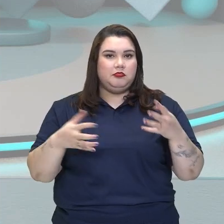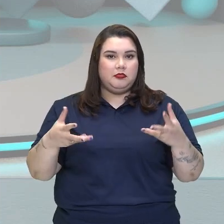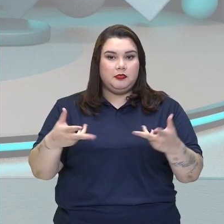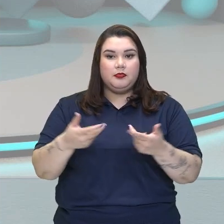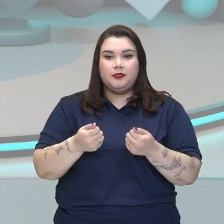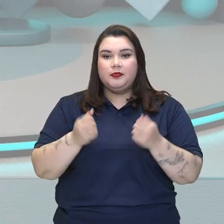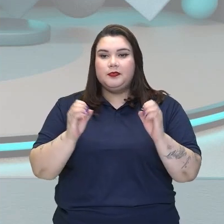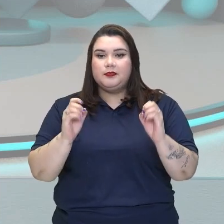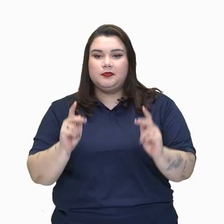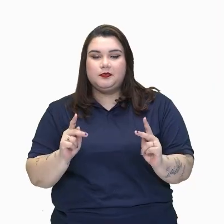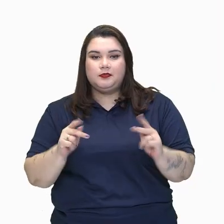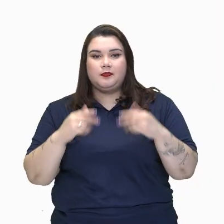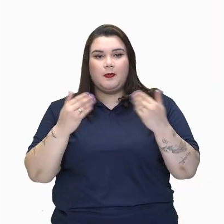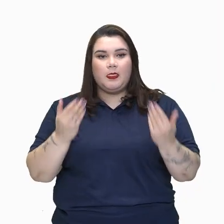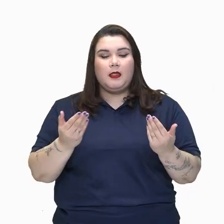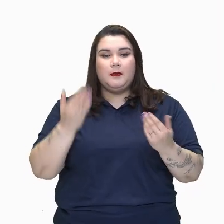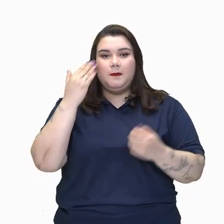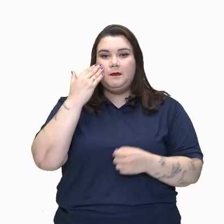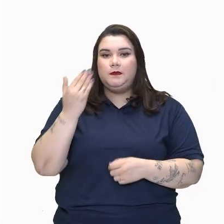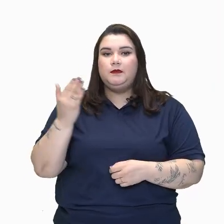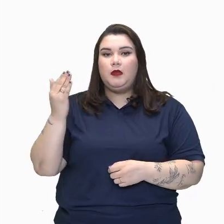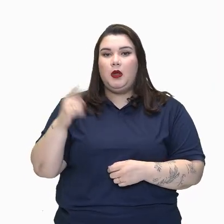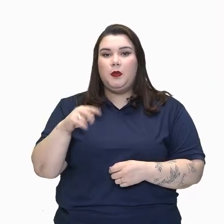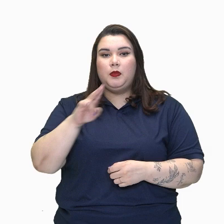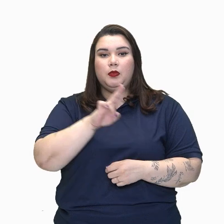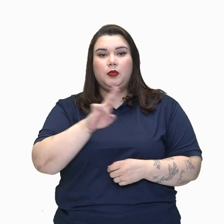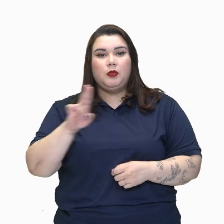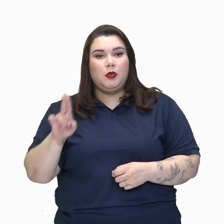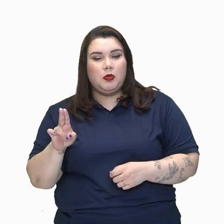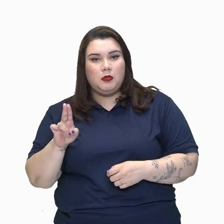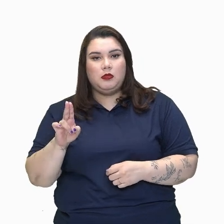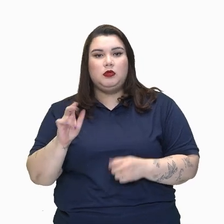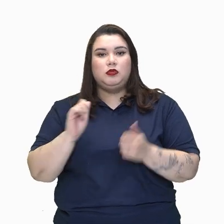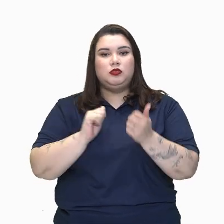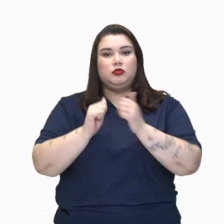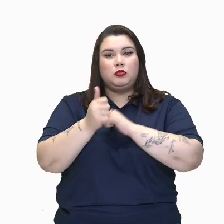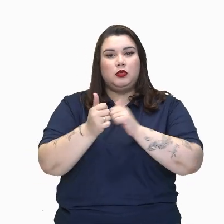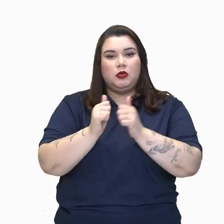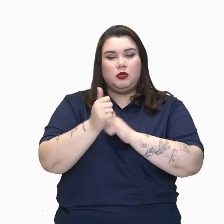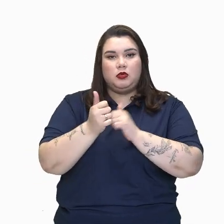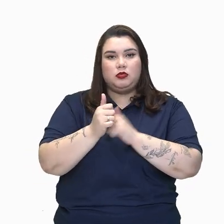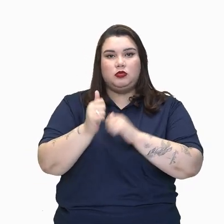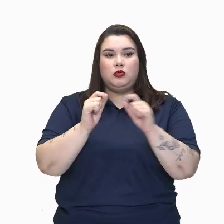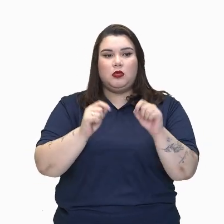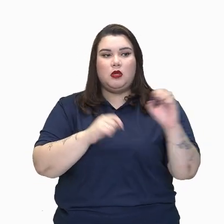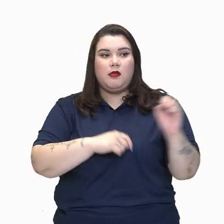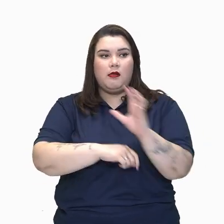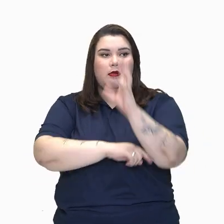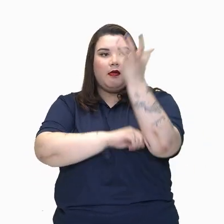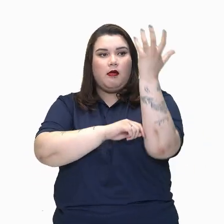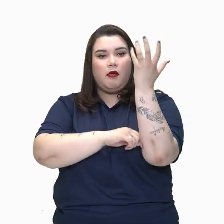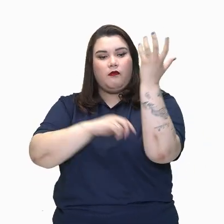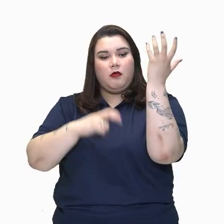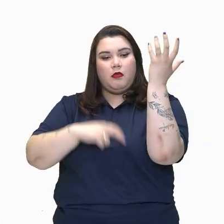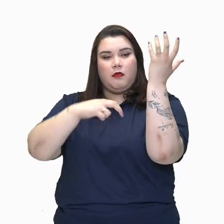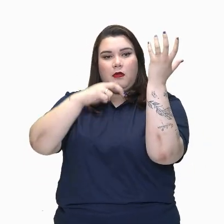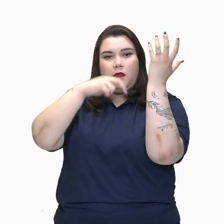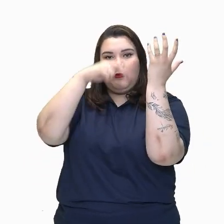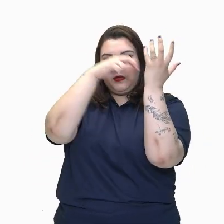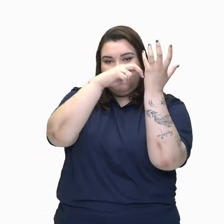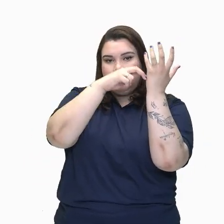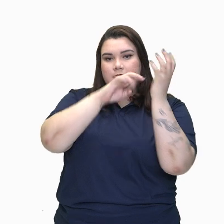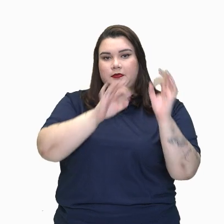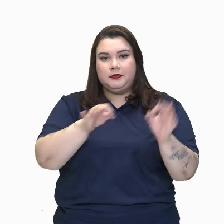ó. O arborismo é o nome, né? A prática, é o nome dado à prática de escalada aonde, professor? É claro,